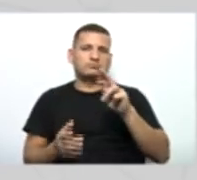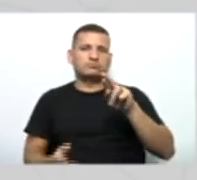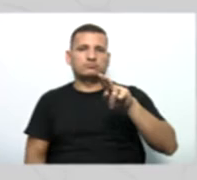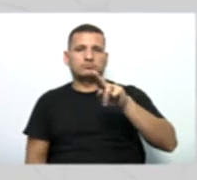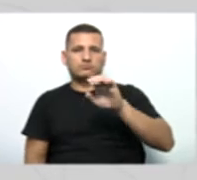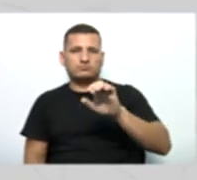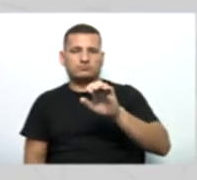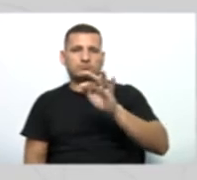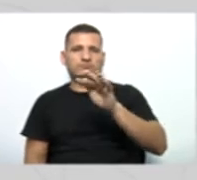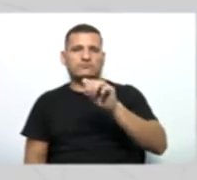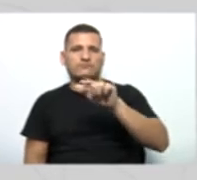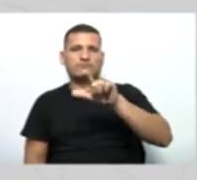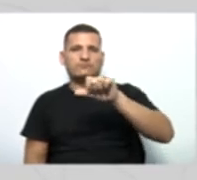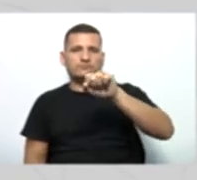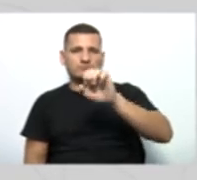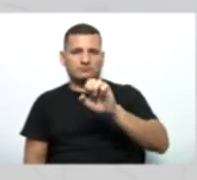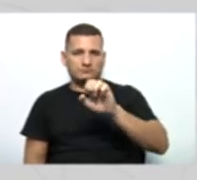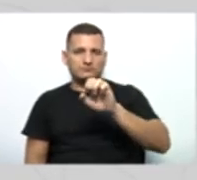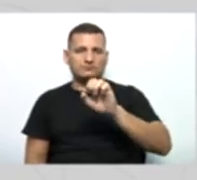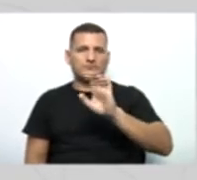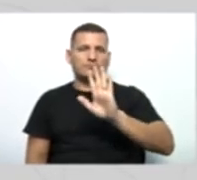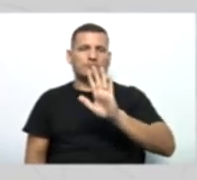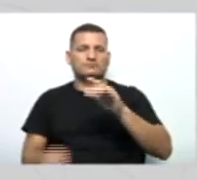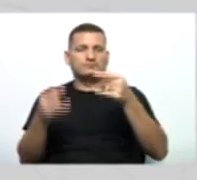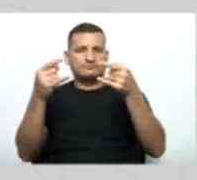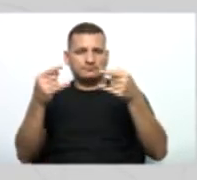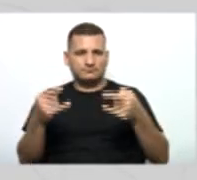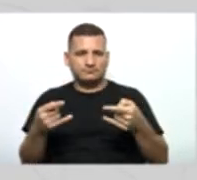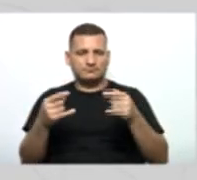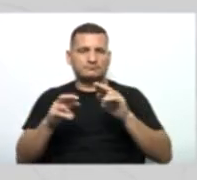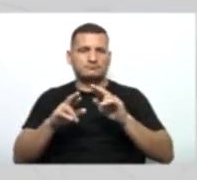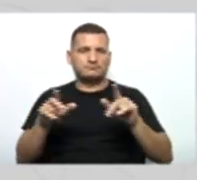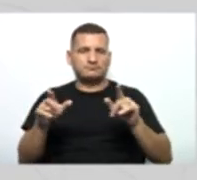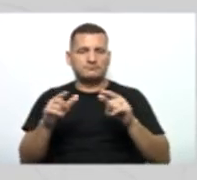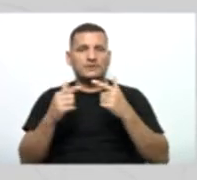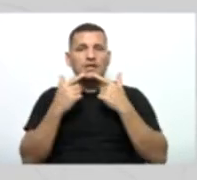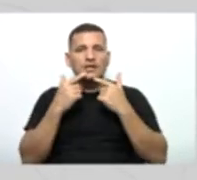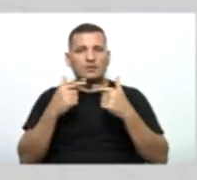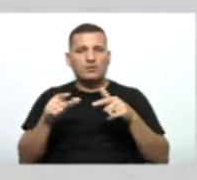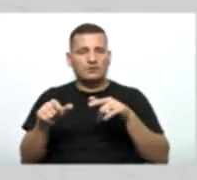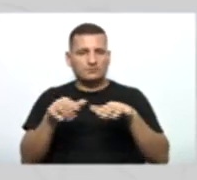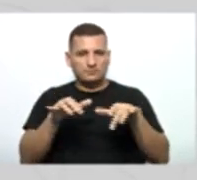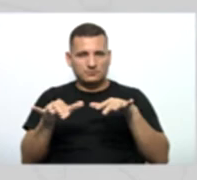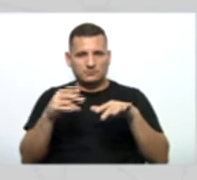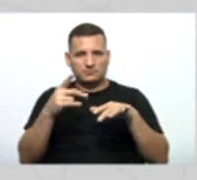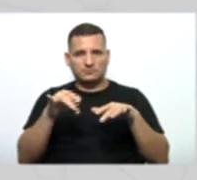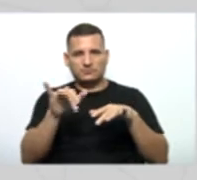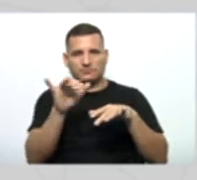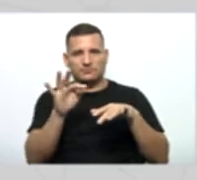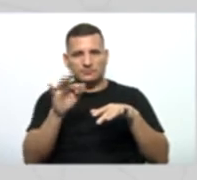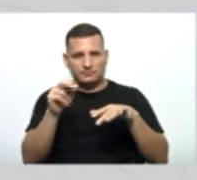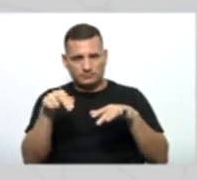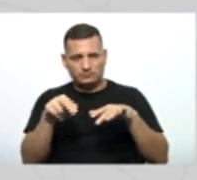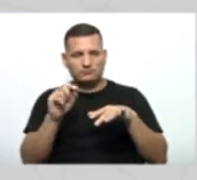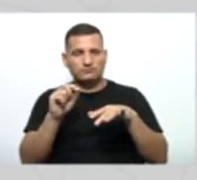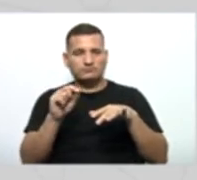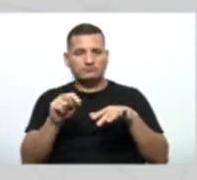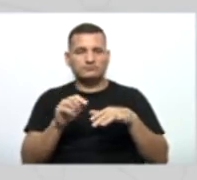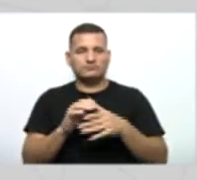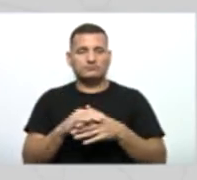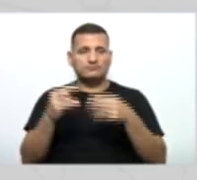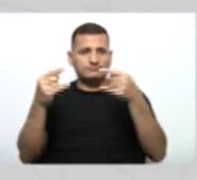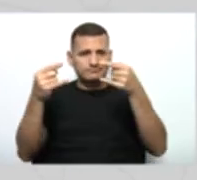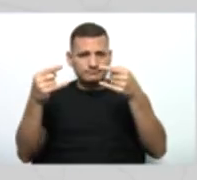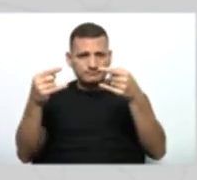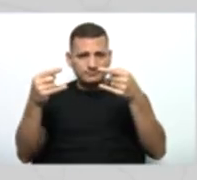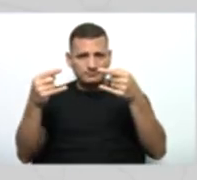diferencial das listas na linguagem de programação Python que nós vimos anteriormente, na aula anterior, é que uma lista ela